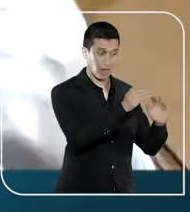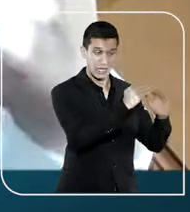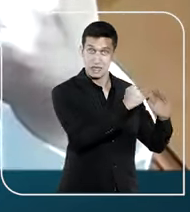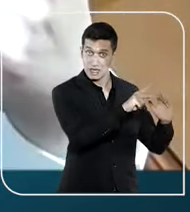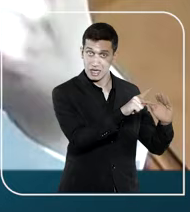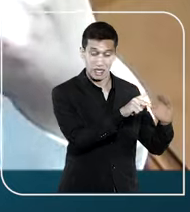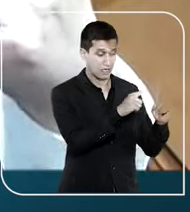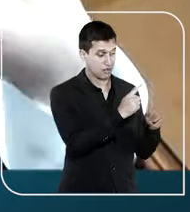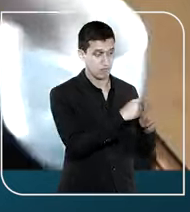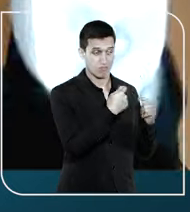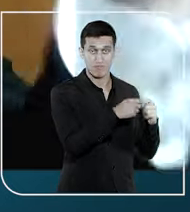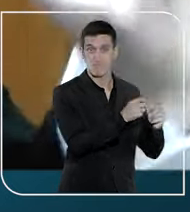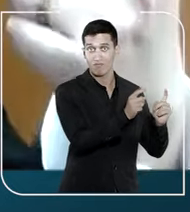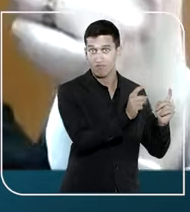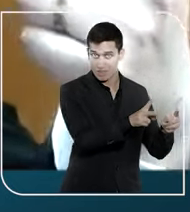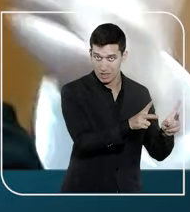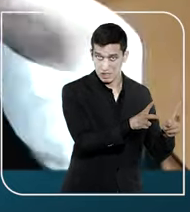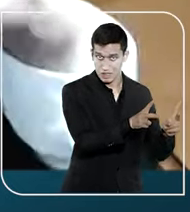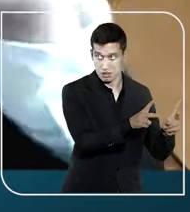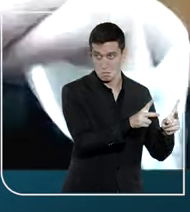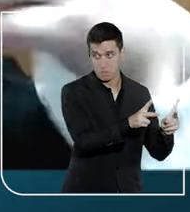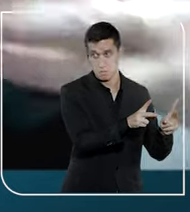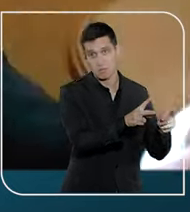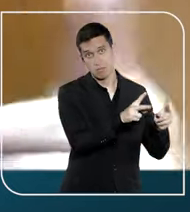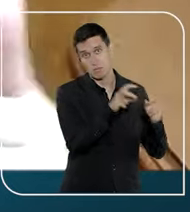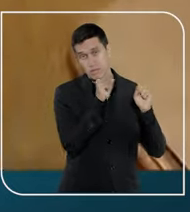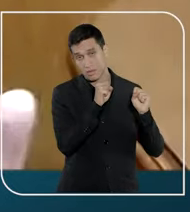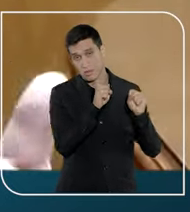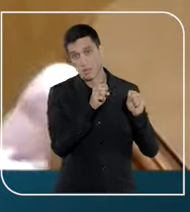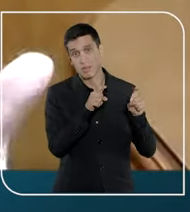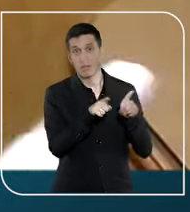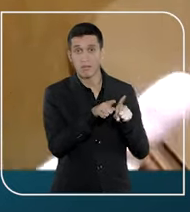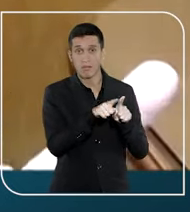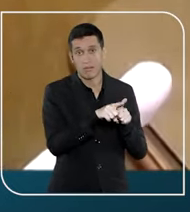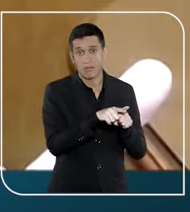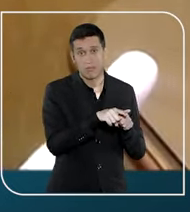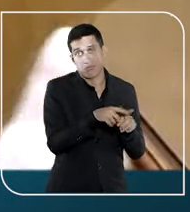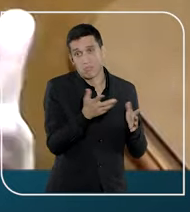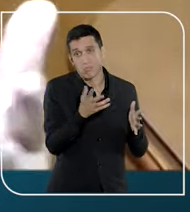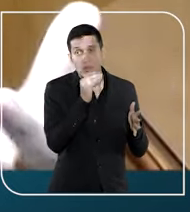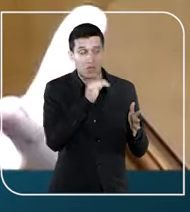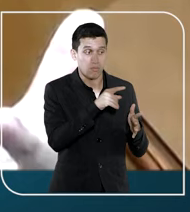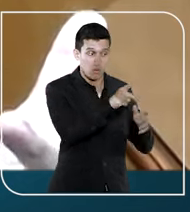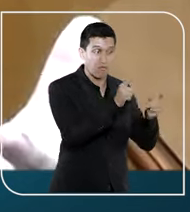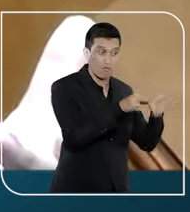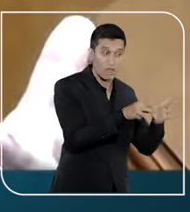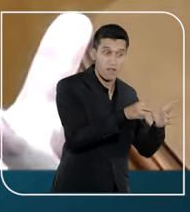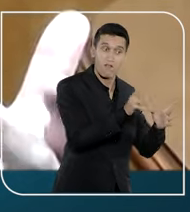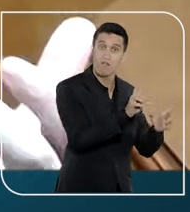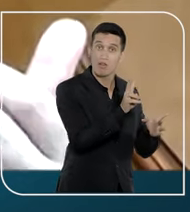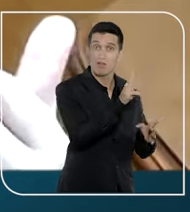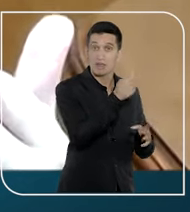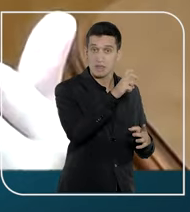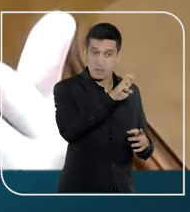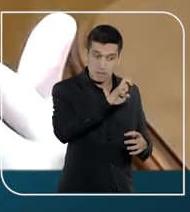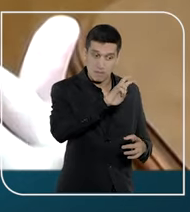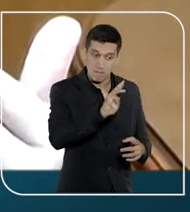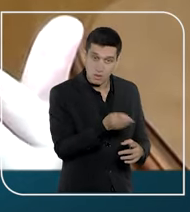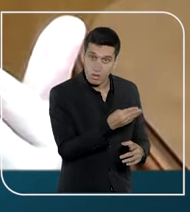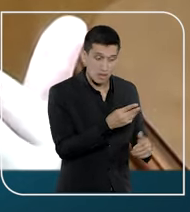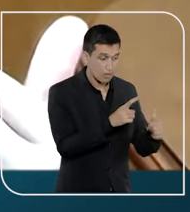um outro, até melhor, por 14 milhões e meio, que seja, certo?